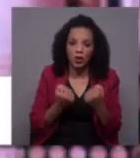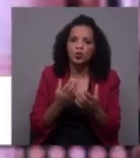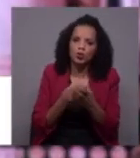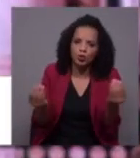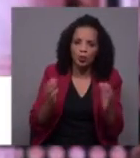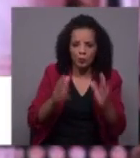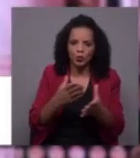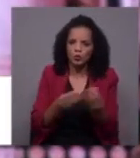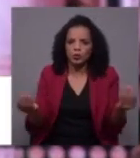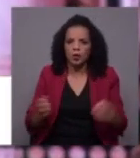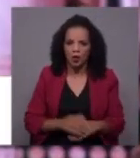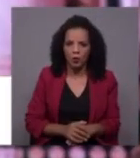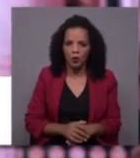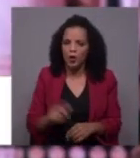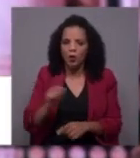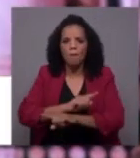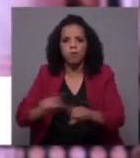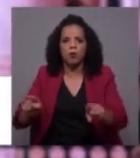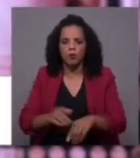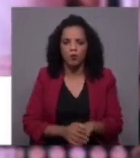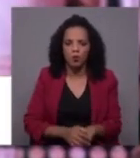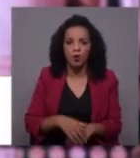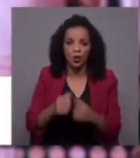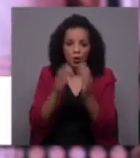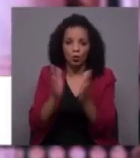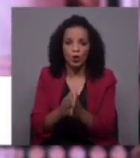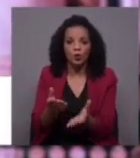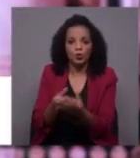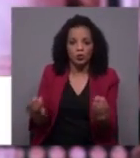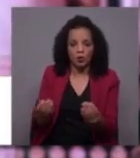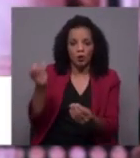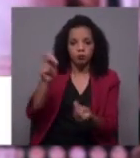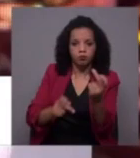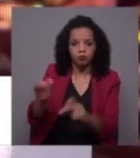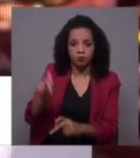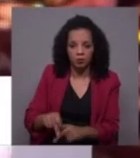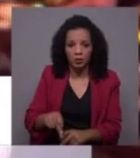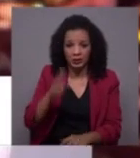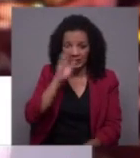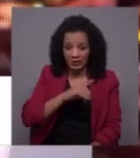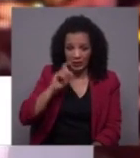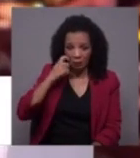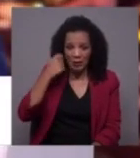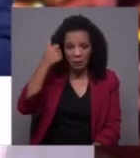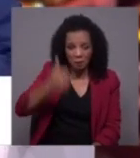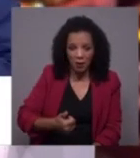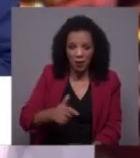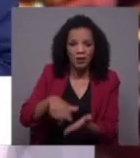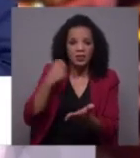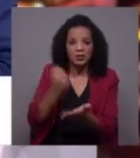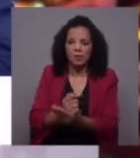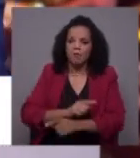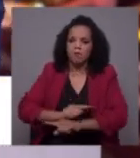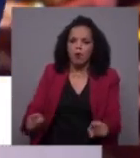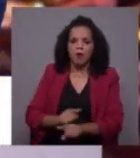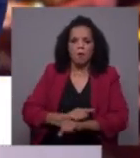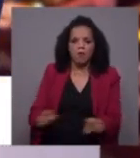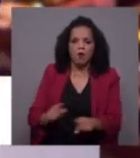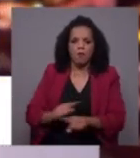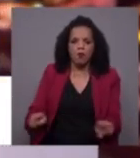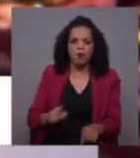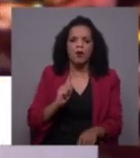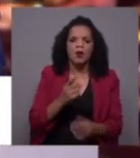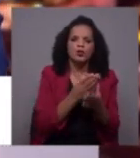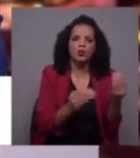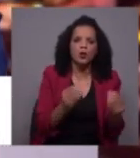Temos que encontrar soluções, certo. Não proibições. Quais são todas as soluções que são aqui apresentadas, se repararmos seriamente, são sempre proibições. E as soluções